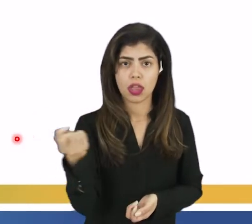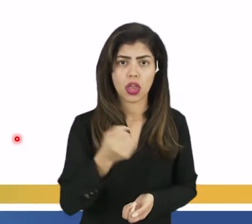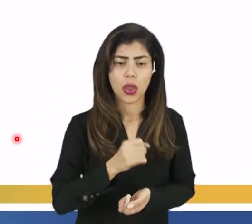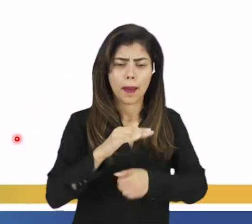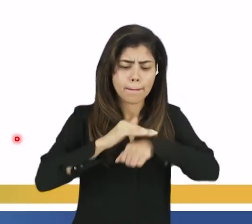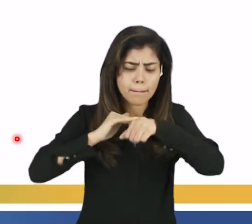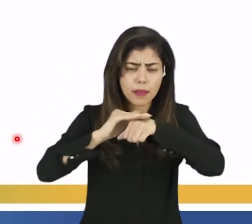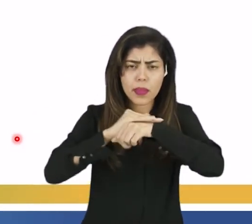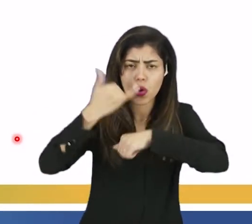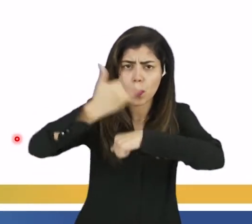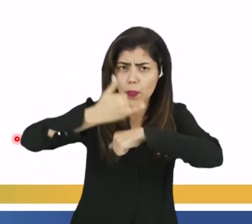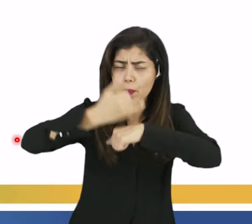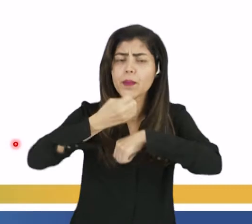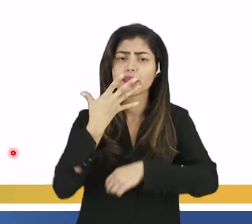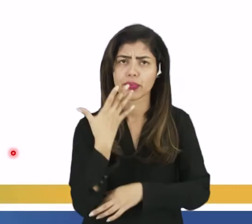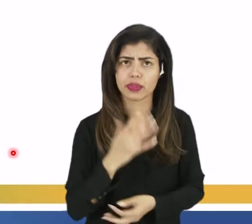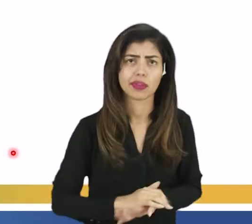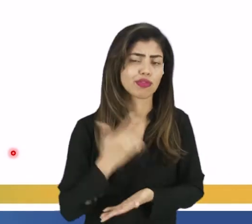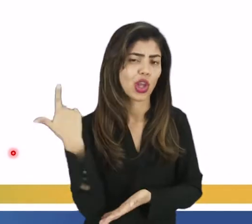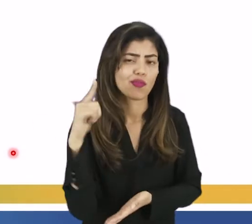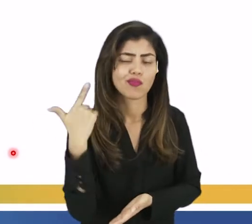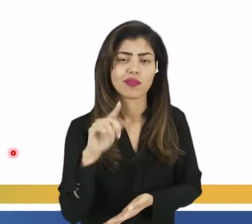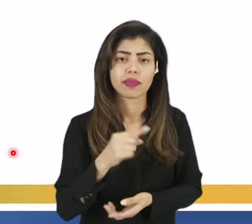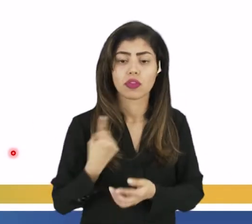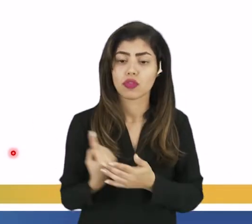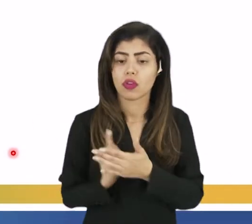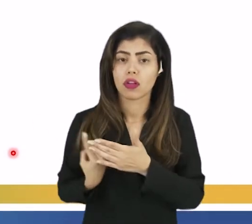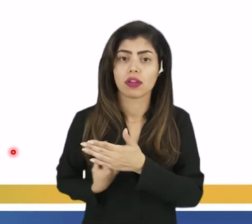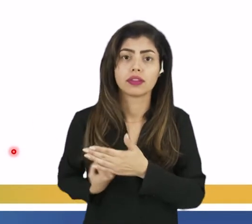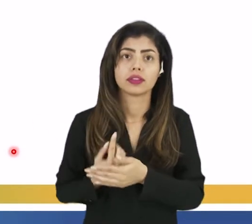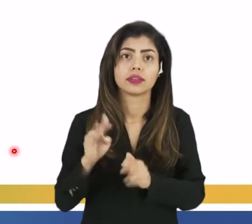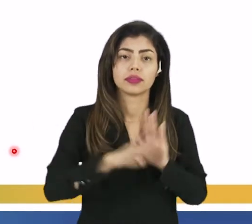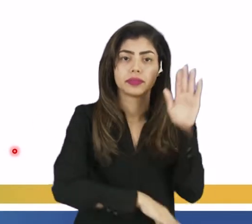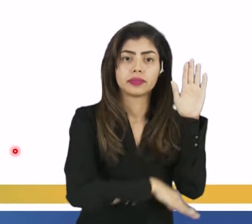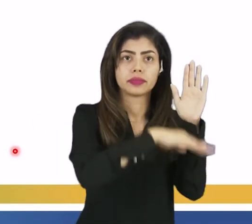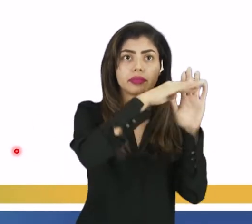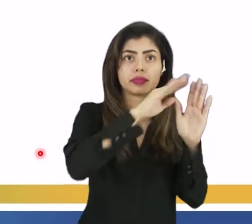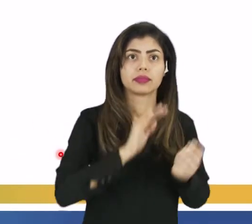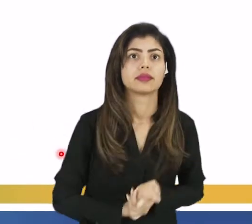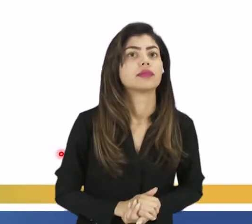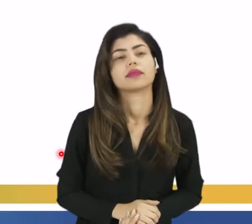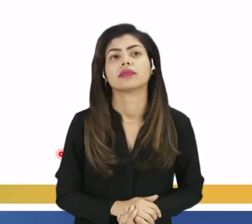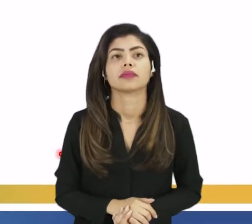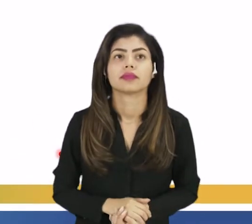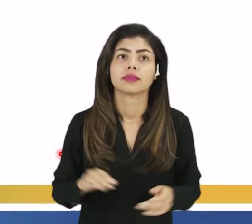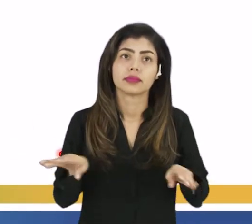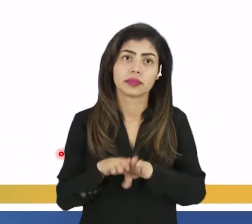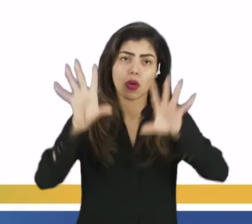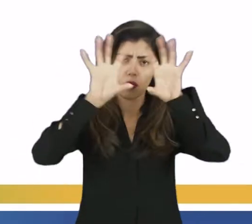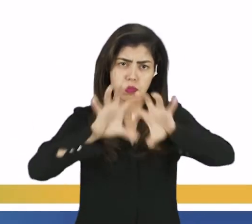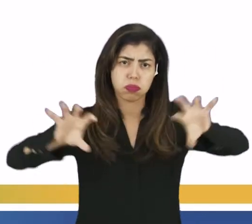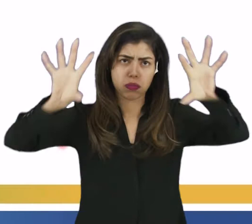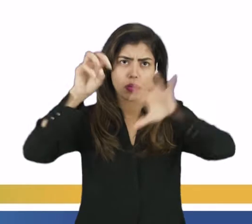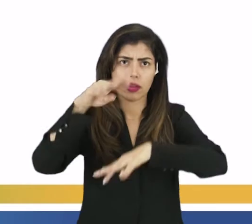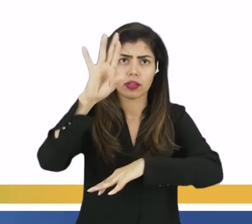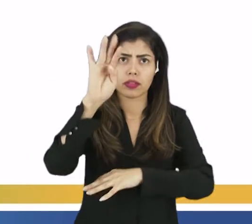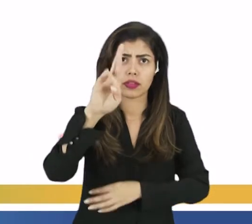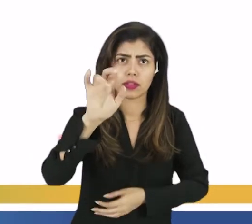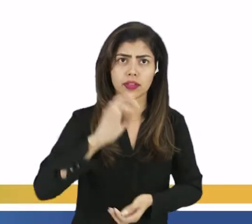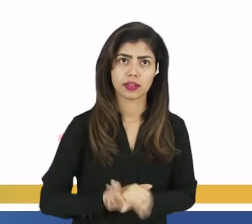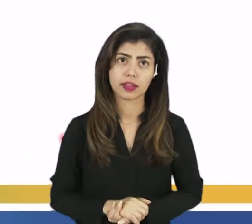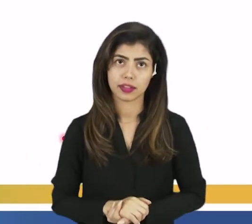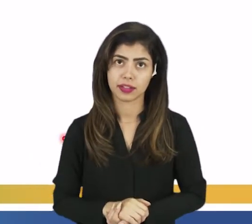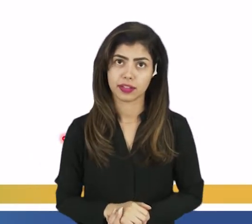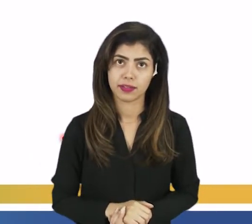possui brilho como os metais eles são bons isolantes térmicos também temos os gases nobres no